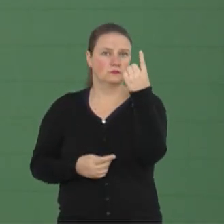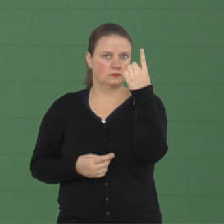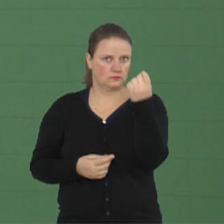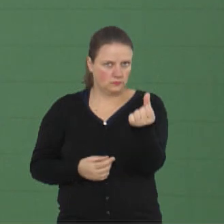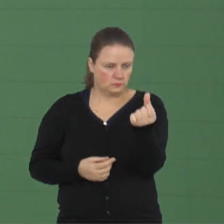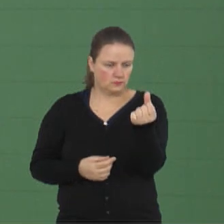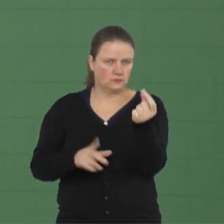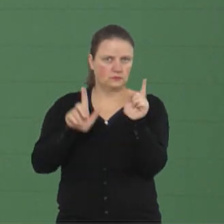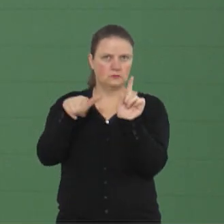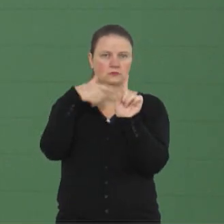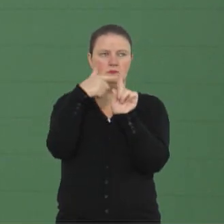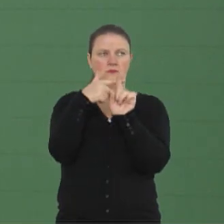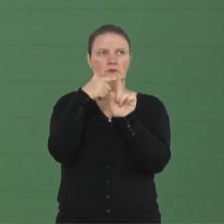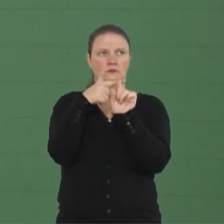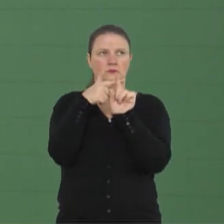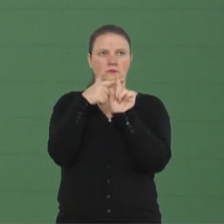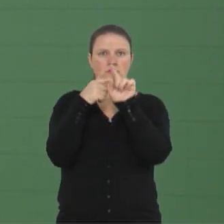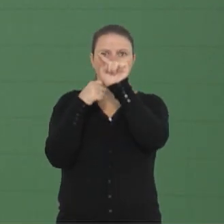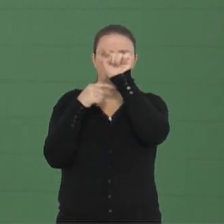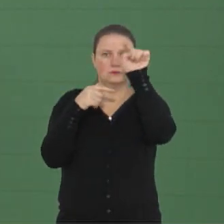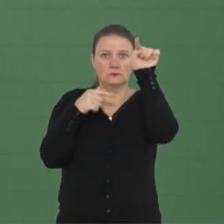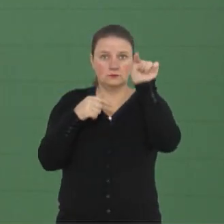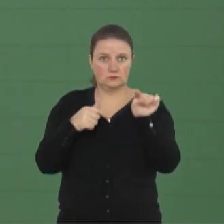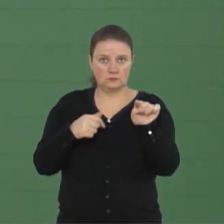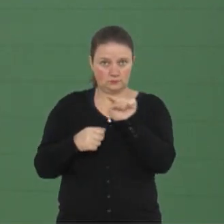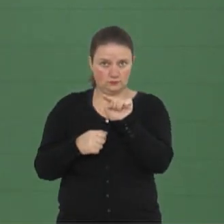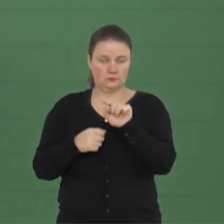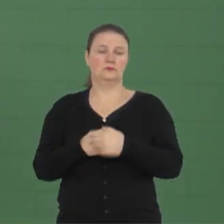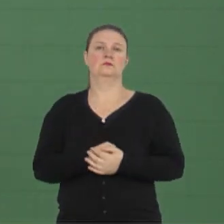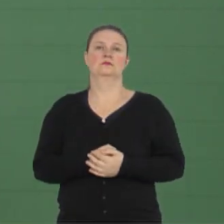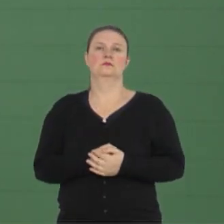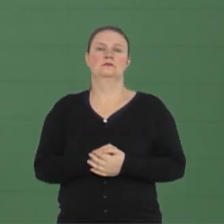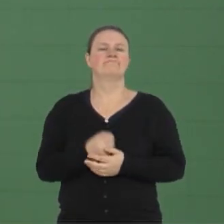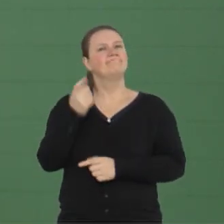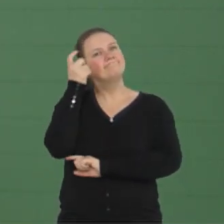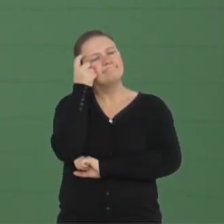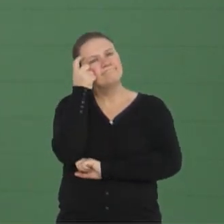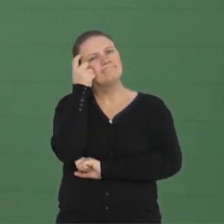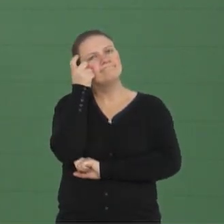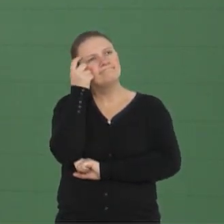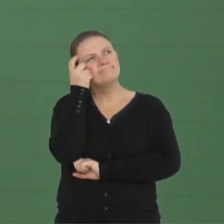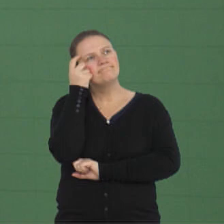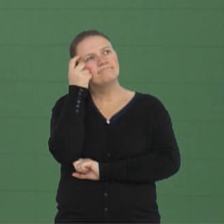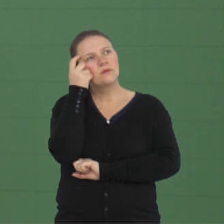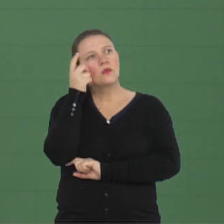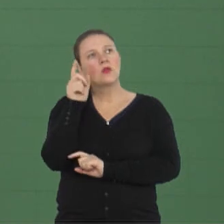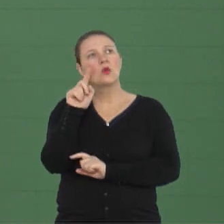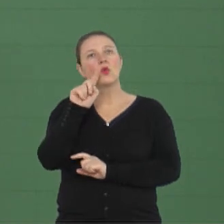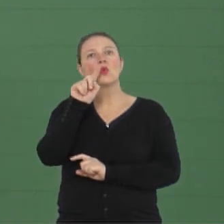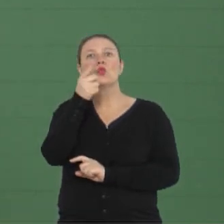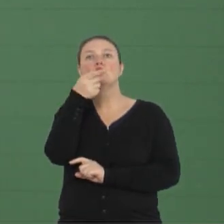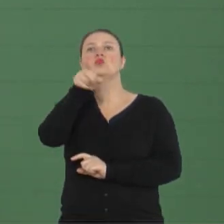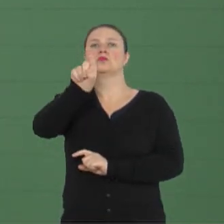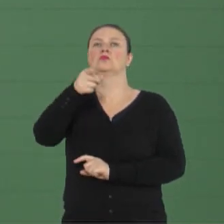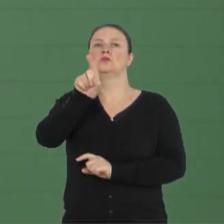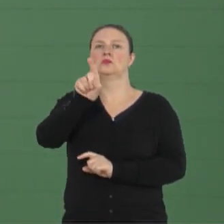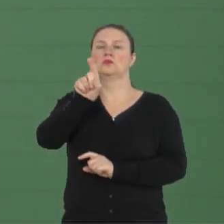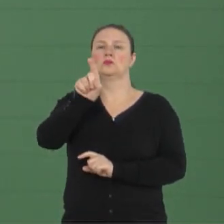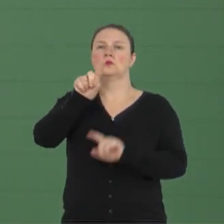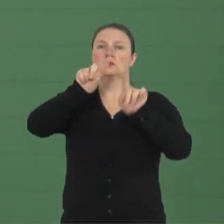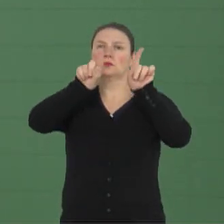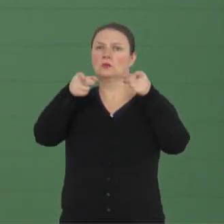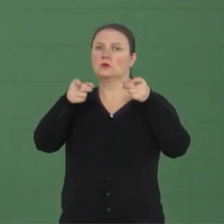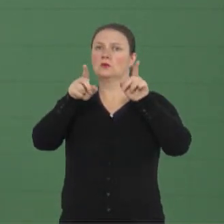16 mais colchete. Vamos pensar comigo, é a última operação